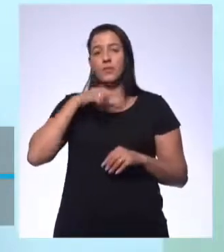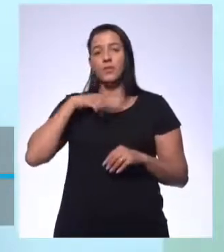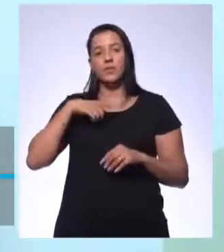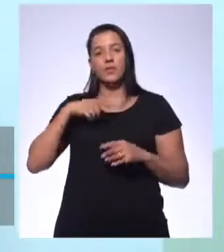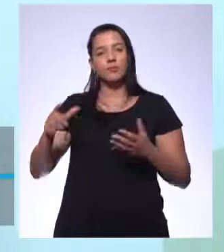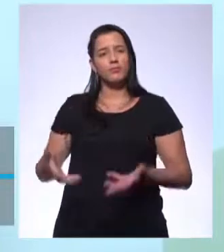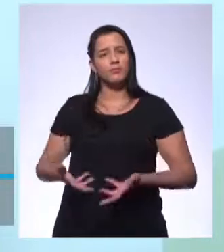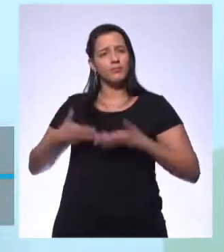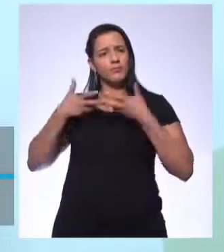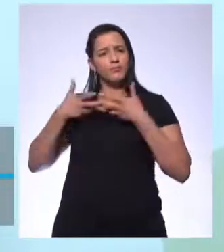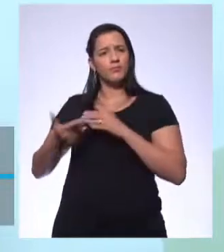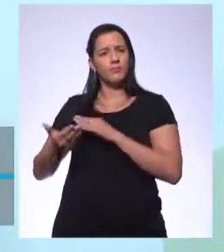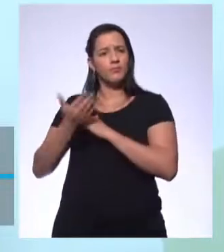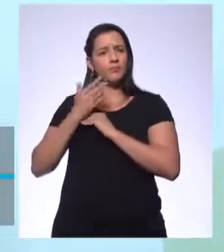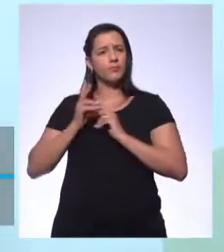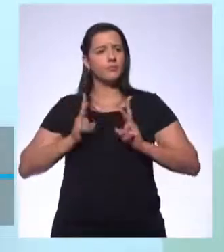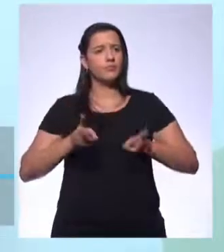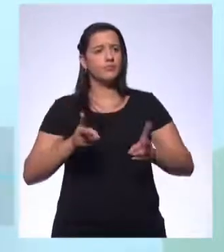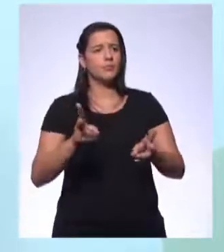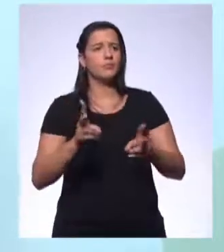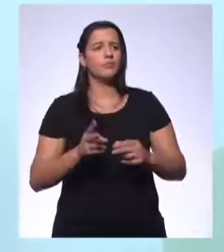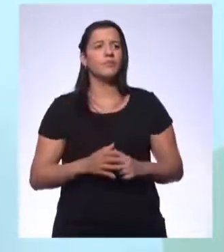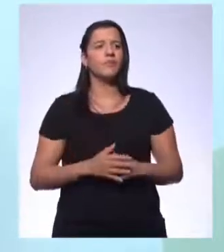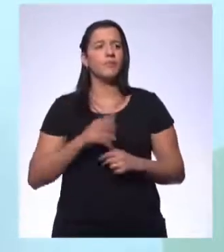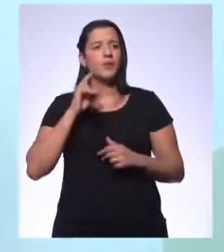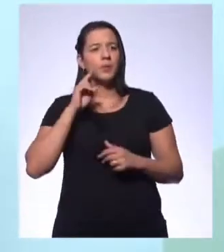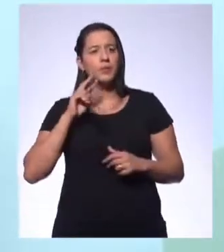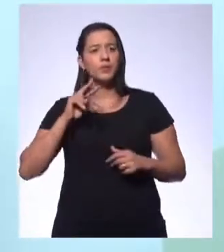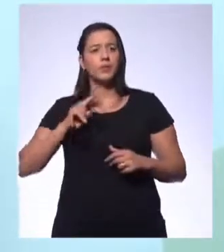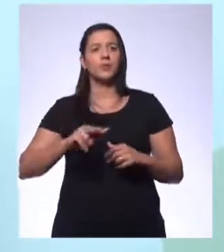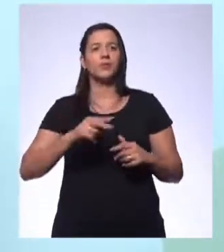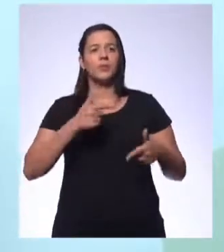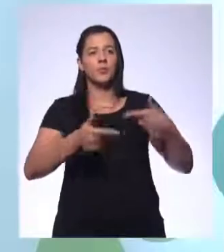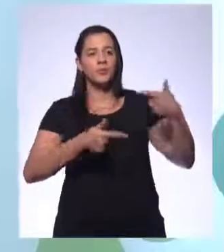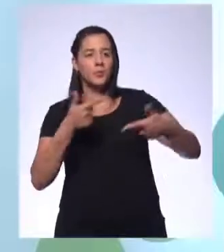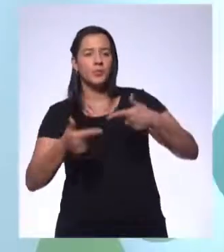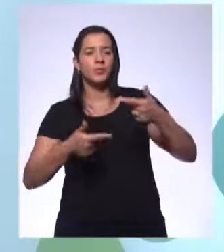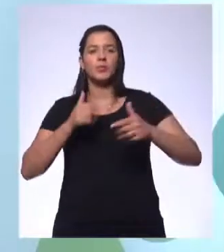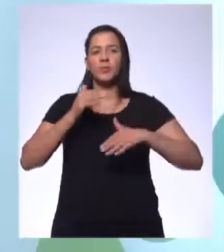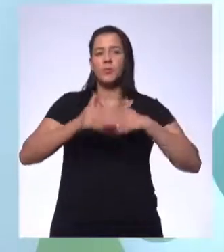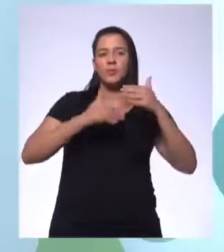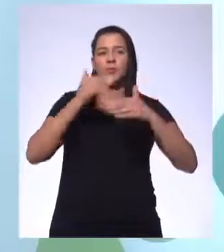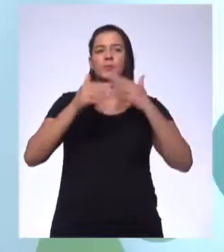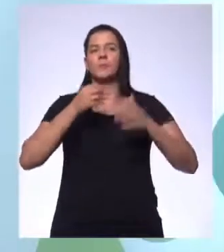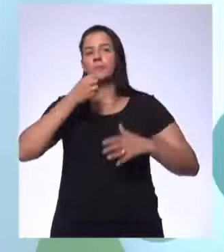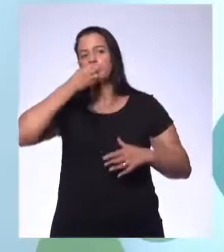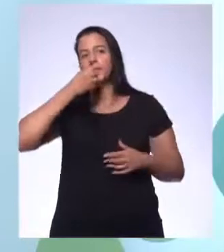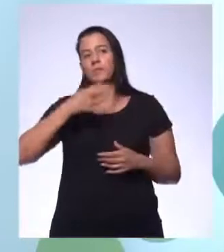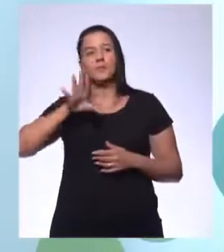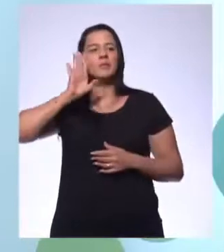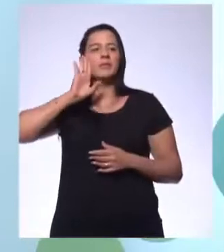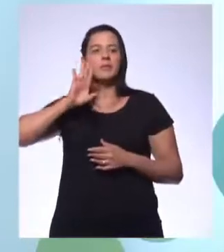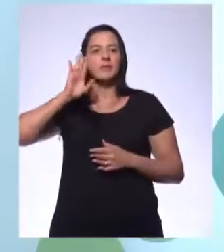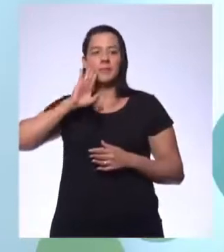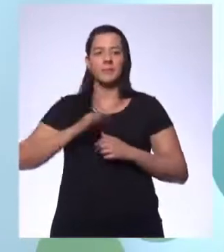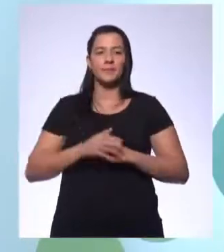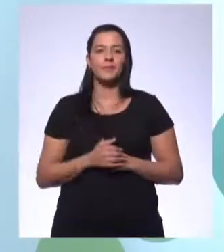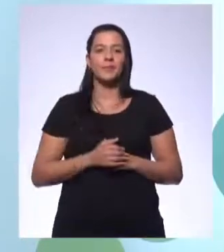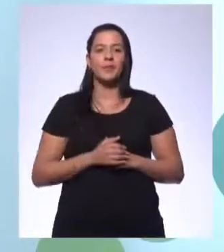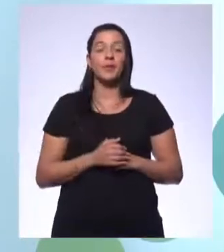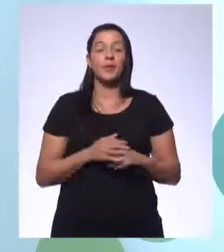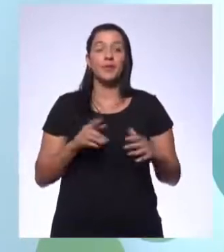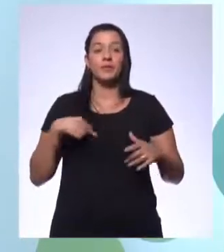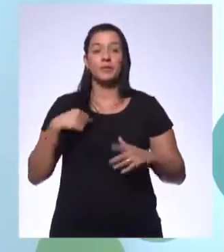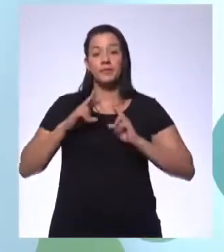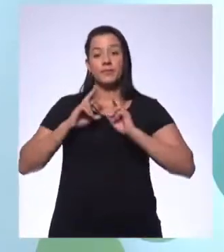incentiva a gente a continuar aqui, né, professor Mauro? Quando nossa, a gente vê o... Quando vê o trabalho feito, o pessoal desenvolvendo, é nossa, é tão bacana, viu? Ver que a gente está